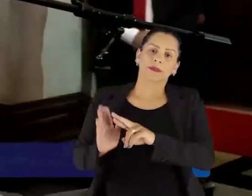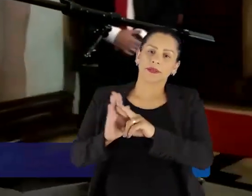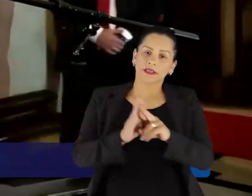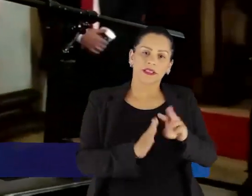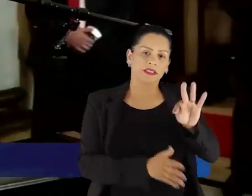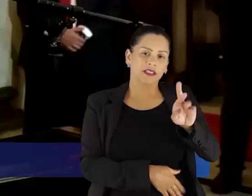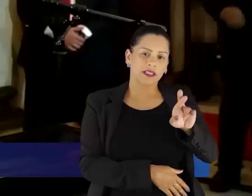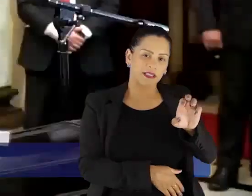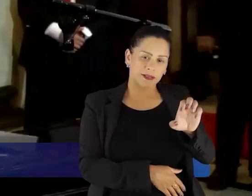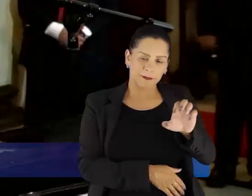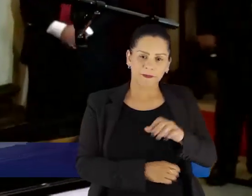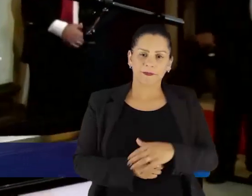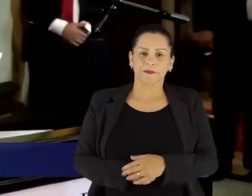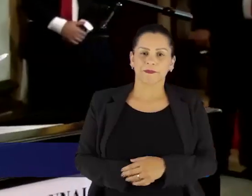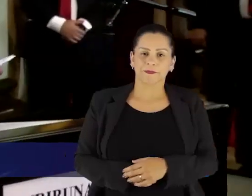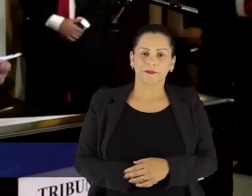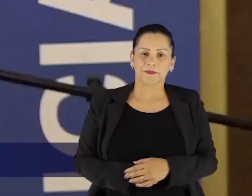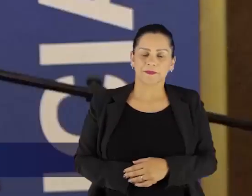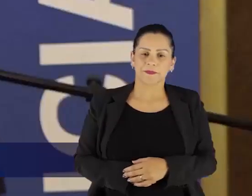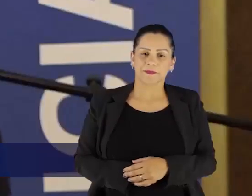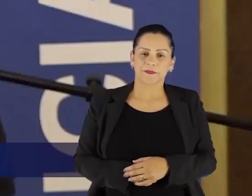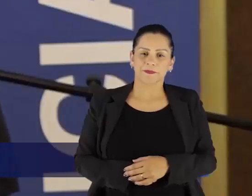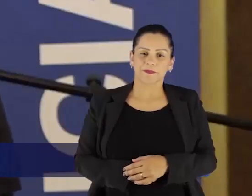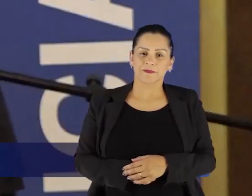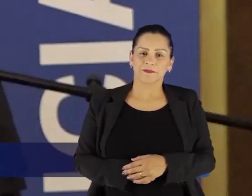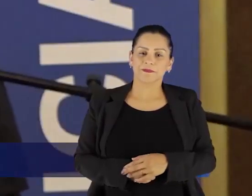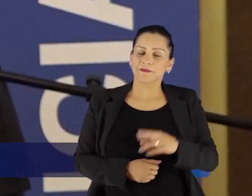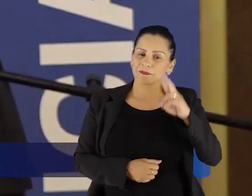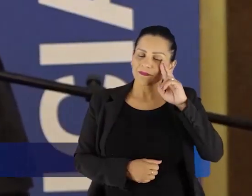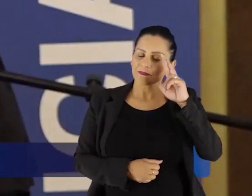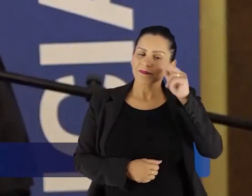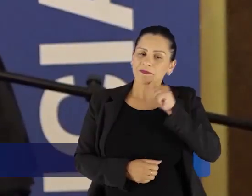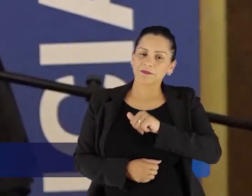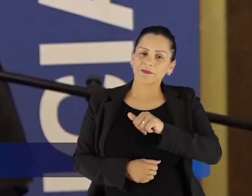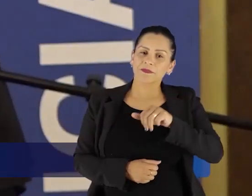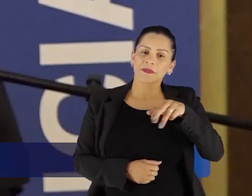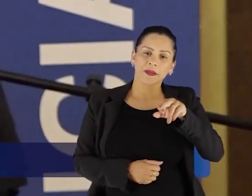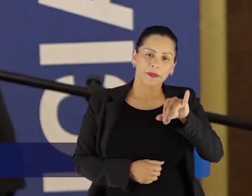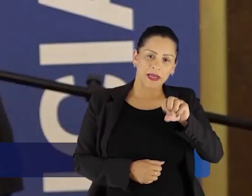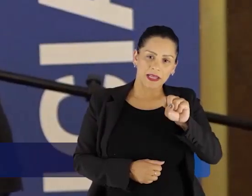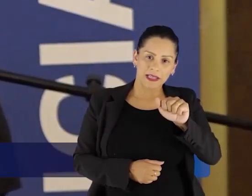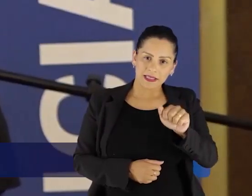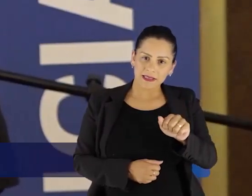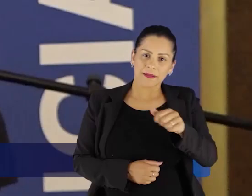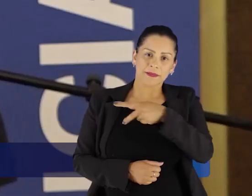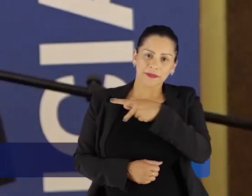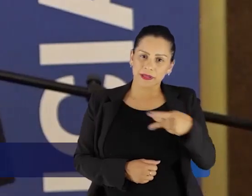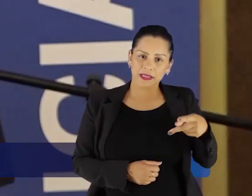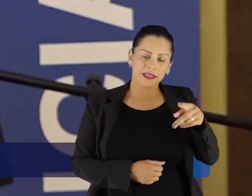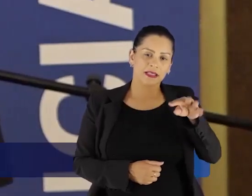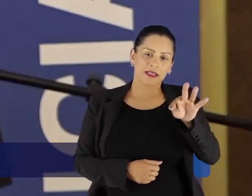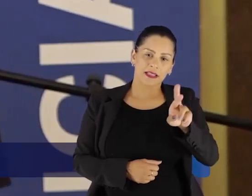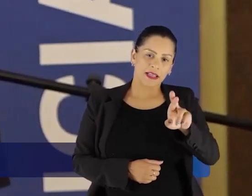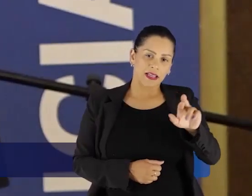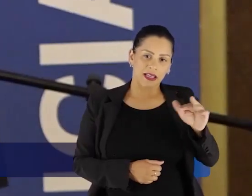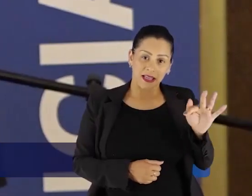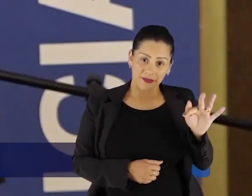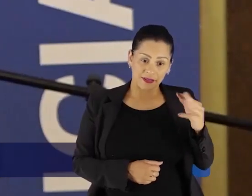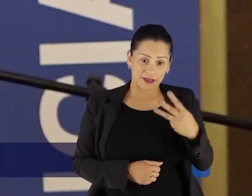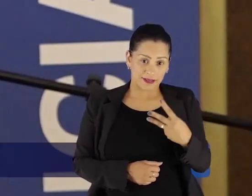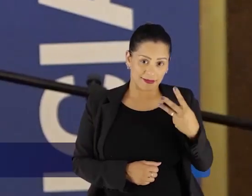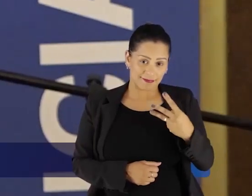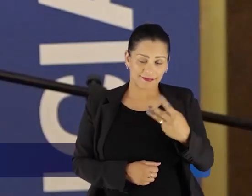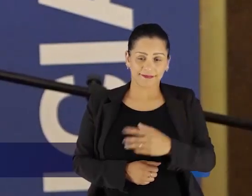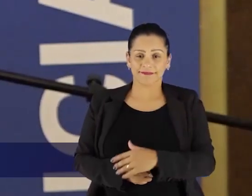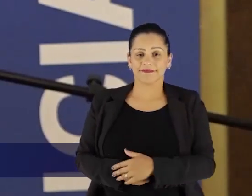Regional Eleitoral esse dia são senhora Marisa Ferreira dos Santos presidente do Tribunal Regional Federal da 3ª